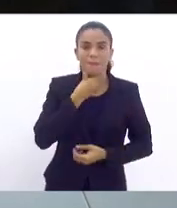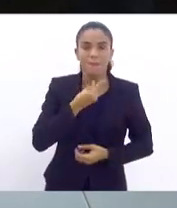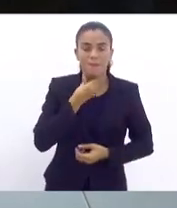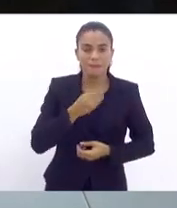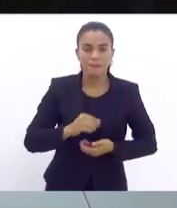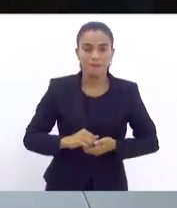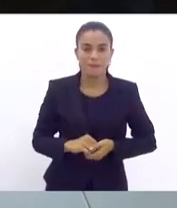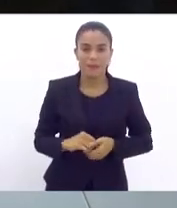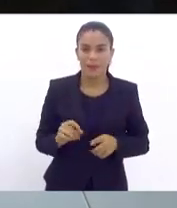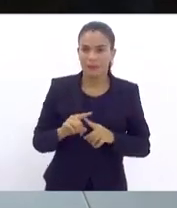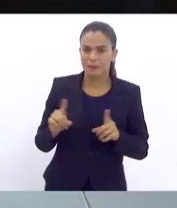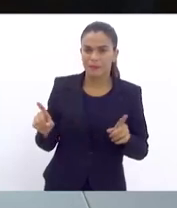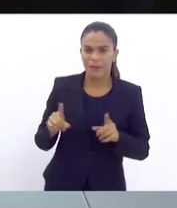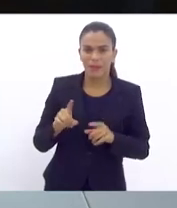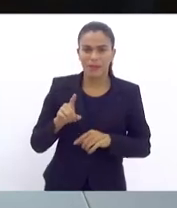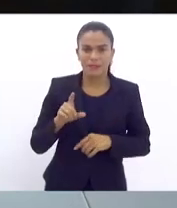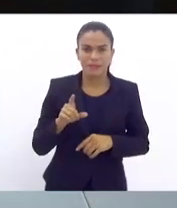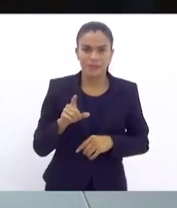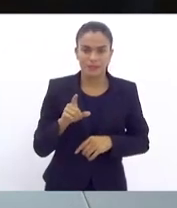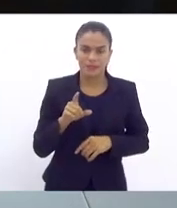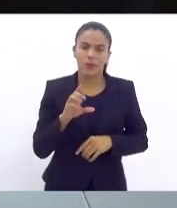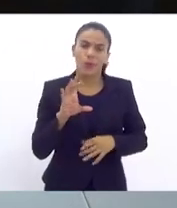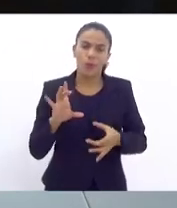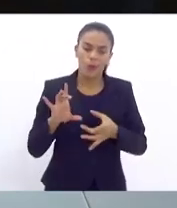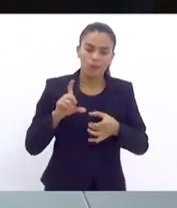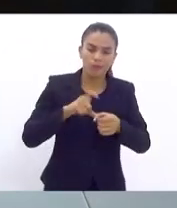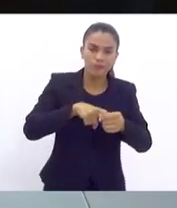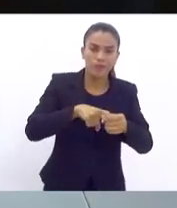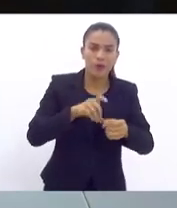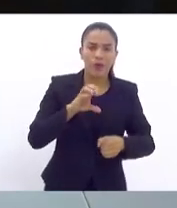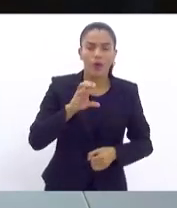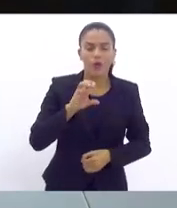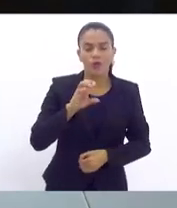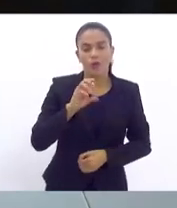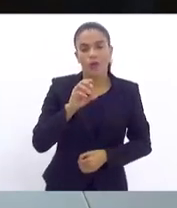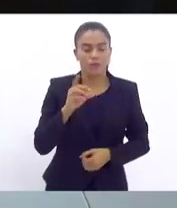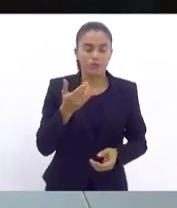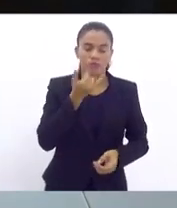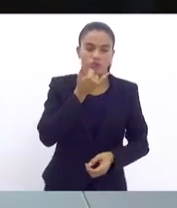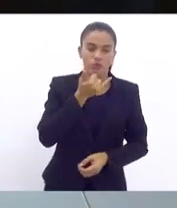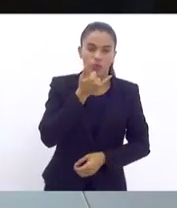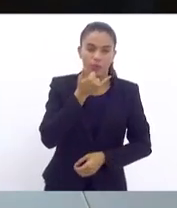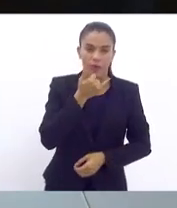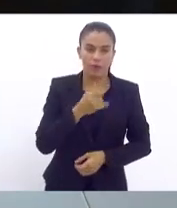mas o convênio 178 não